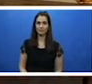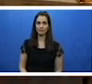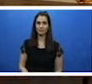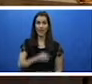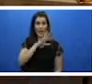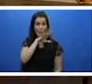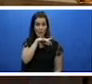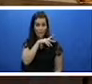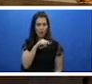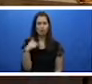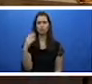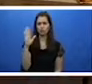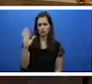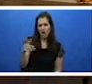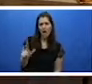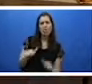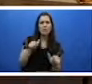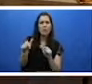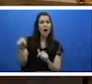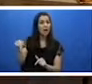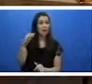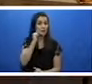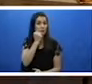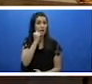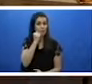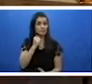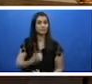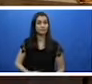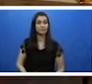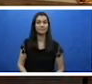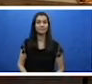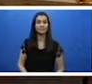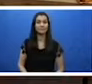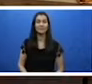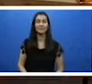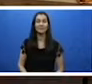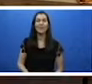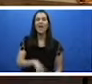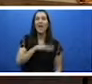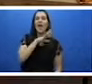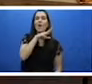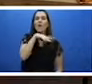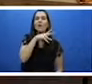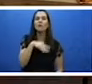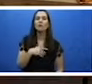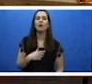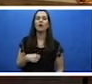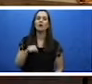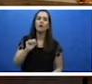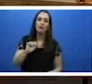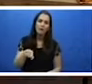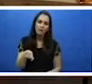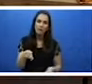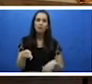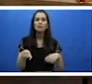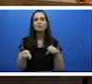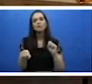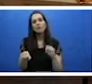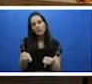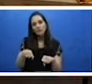já trabalhamos aqui na nossa aula de ciências. É um animal lento. É,